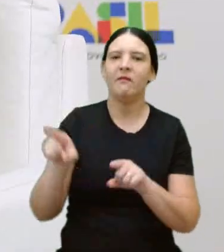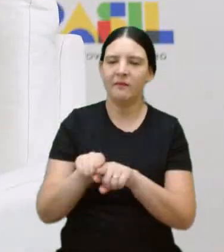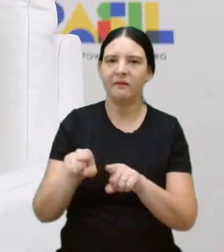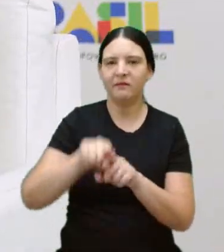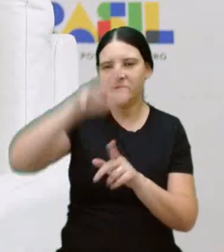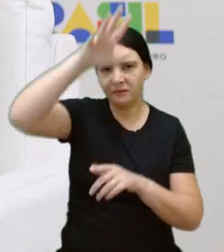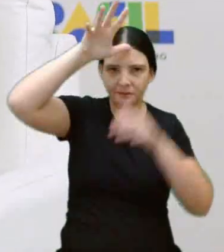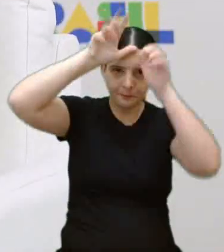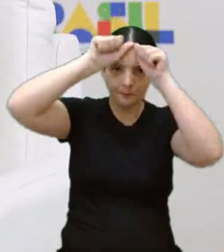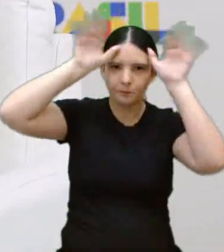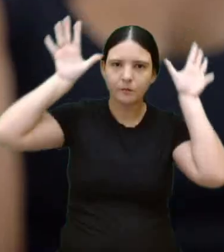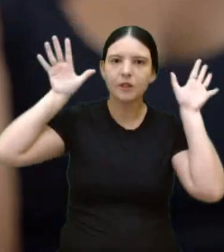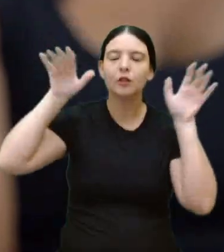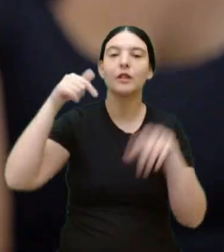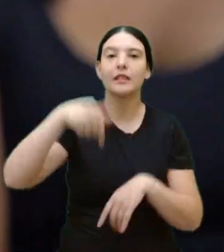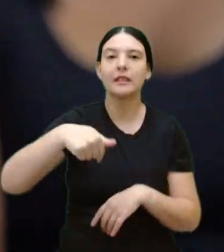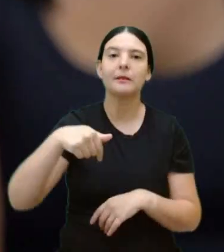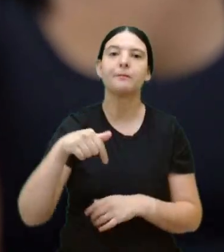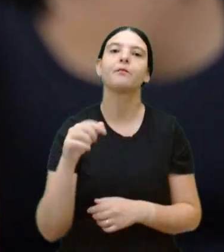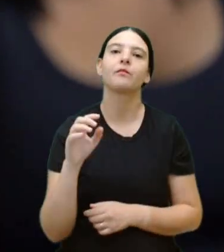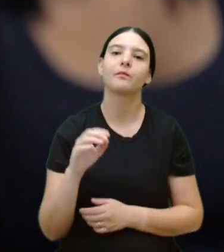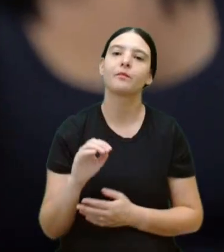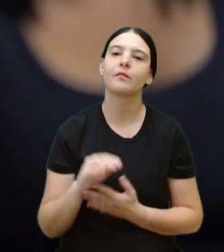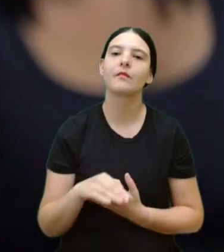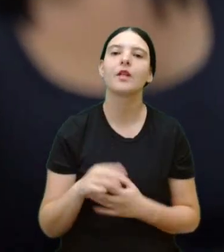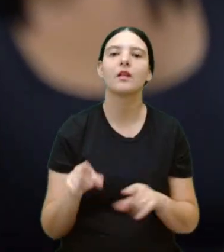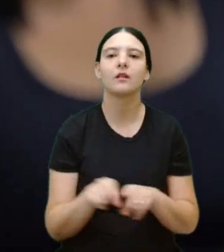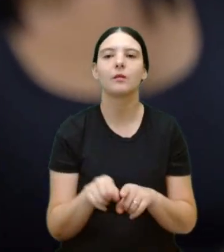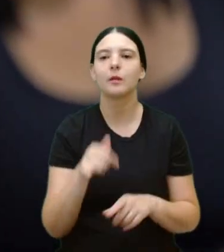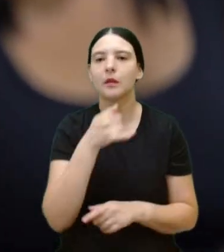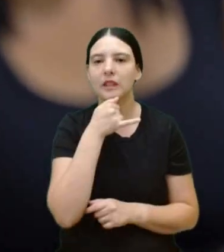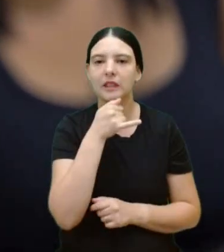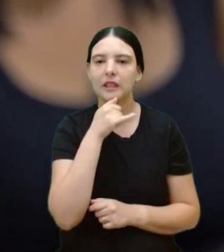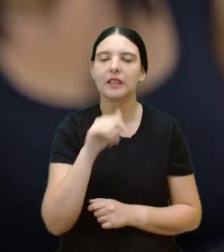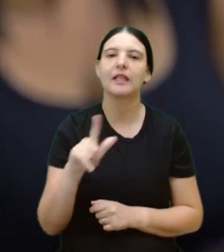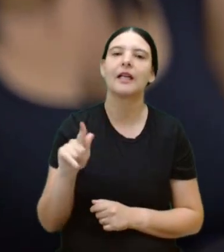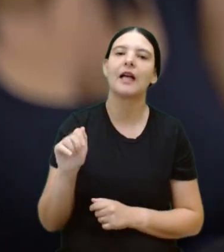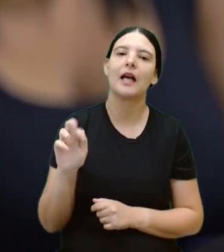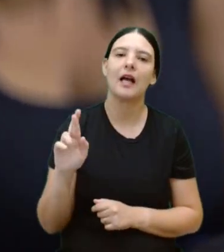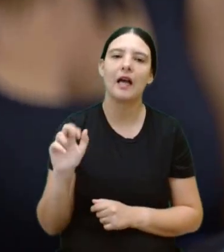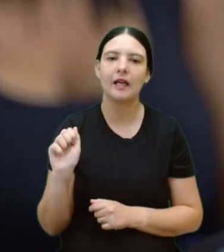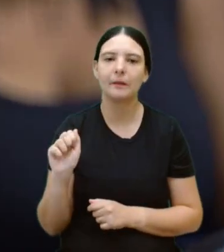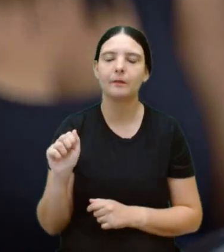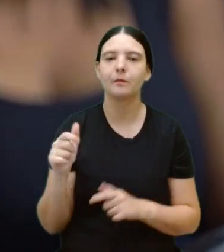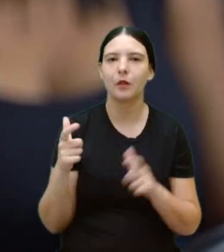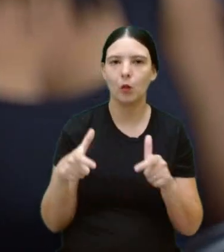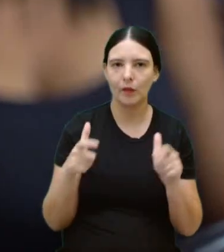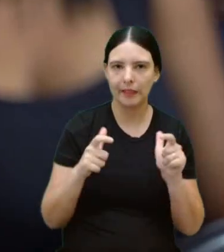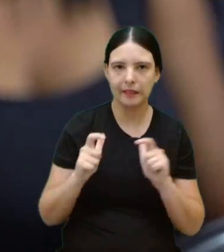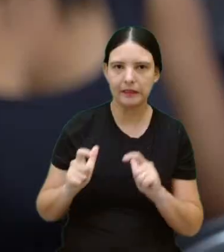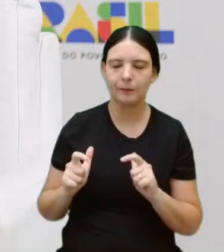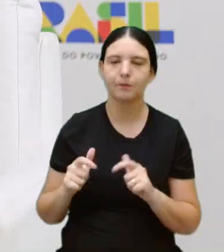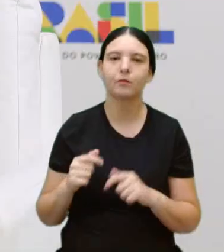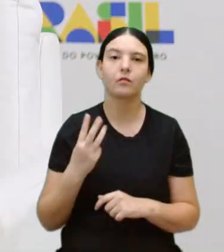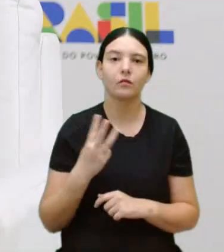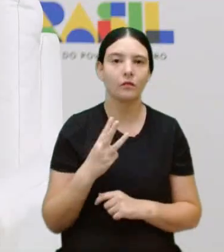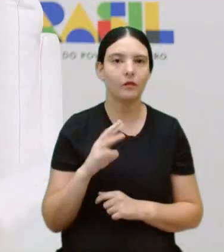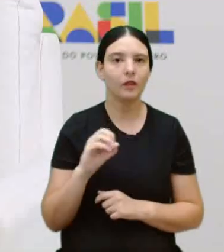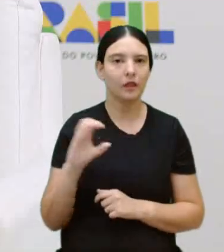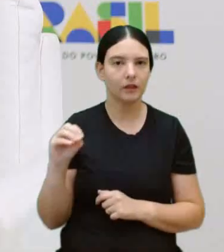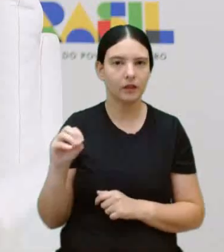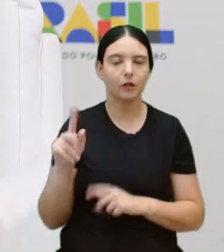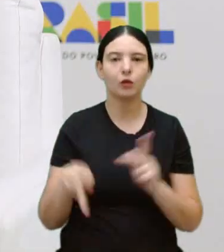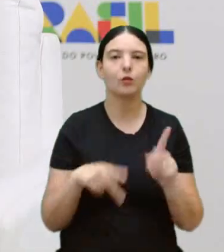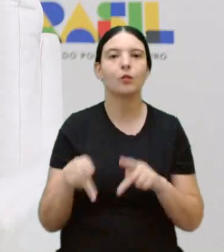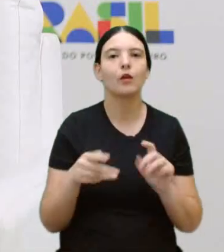os Baniwa, por exemplo. E falar, por exemplo, povo da Gara, para localizar, né? São 305 povos indígenas no Brasil,